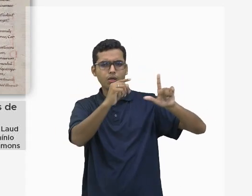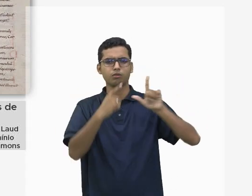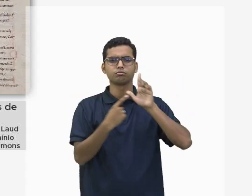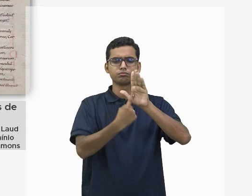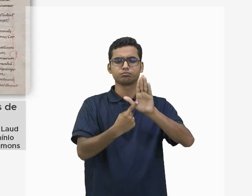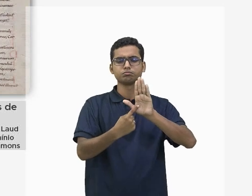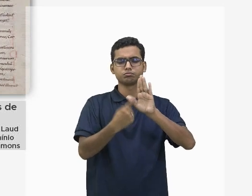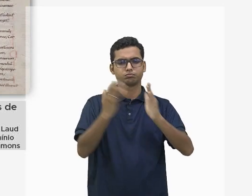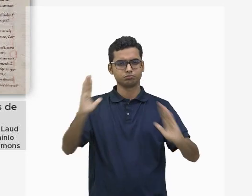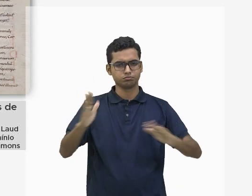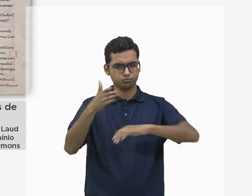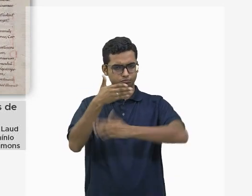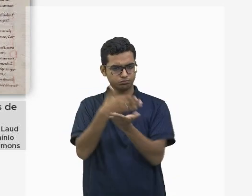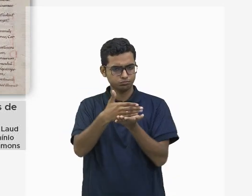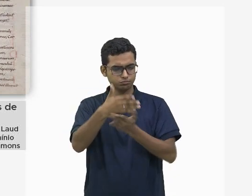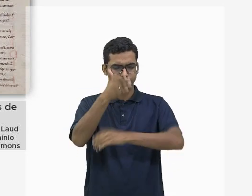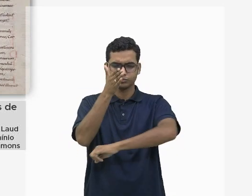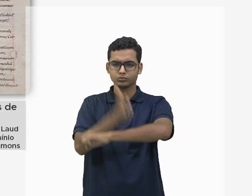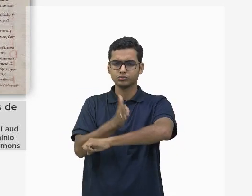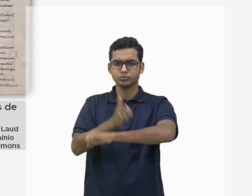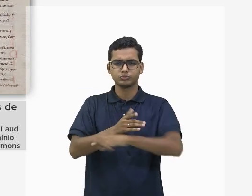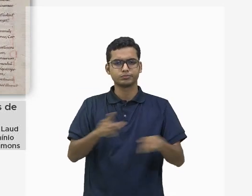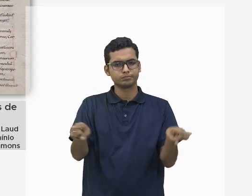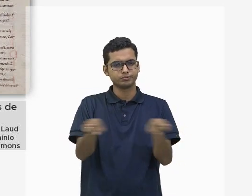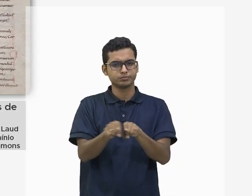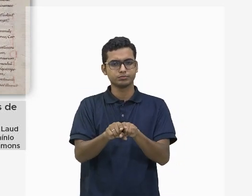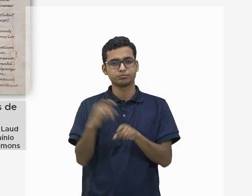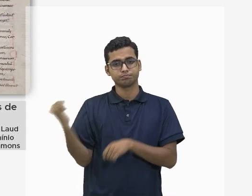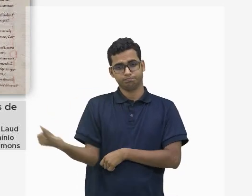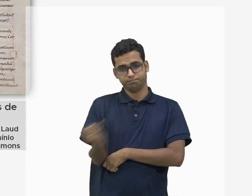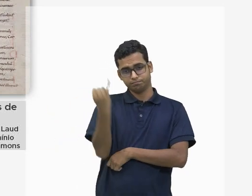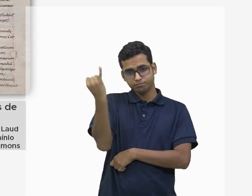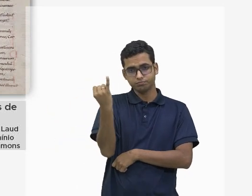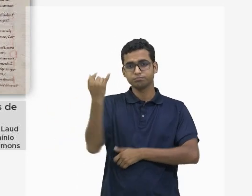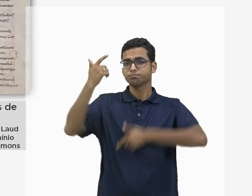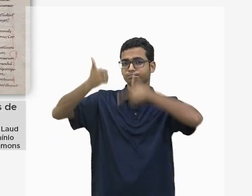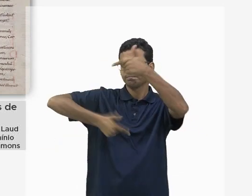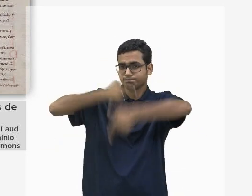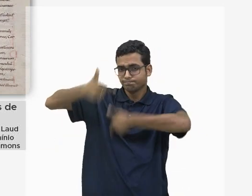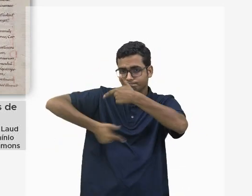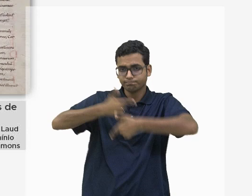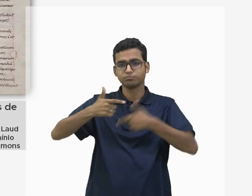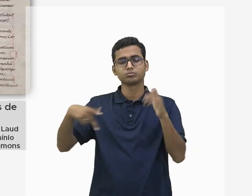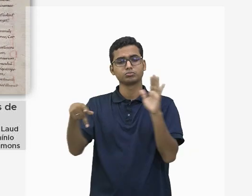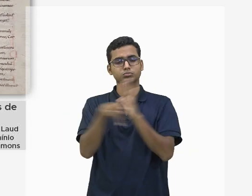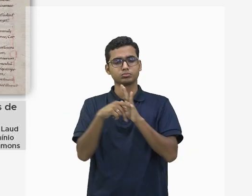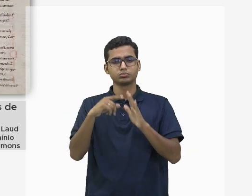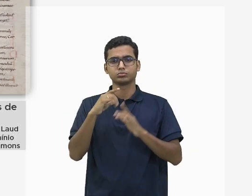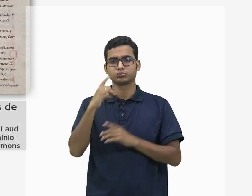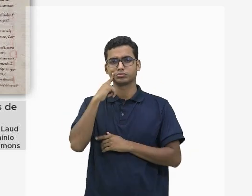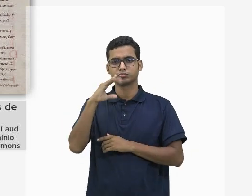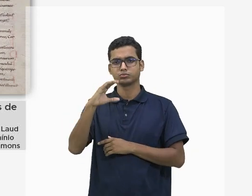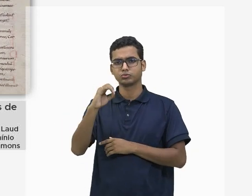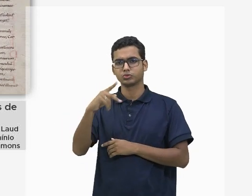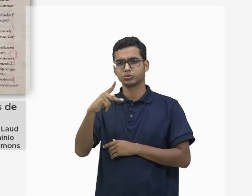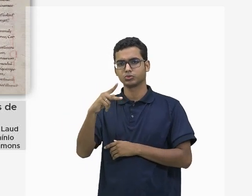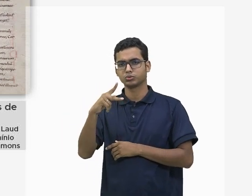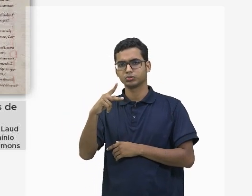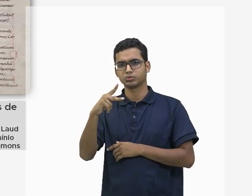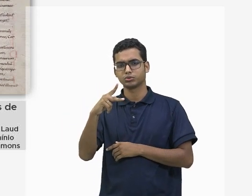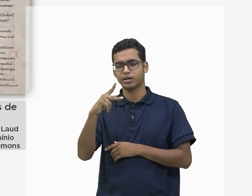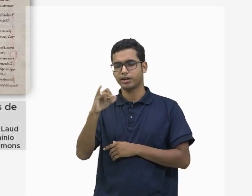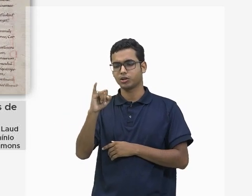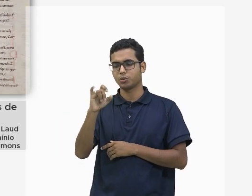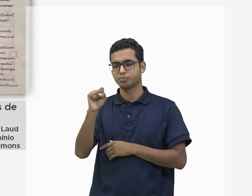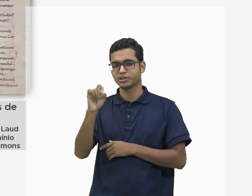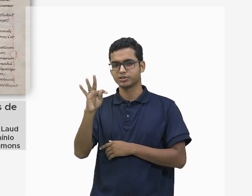Idade Média. Por isso é importante, né, essa parte, então, aí do trabalho dos monges copistas. Olha só,